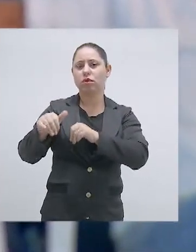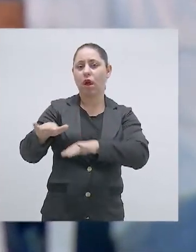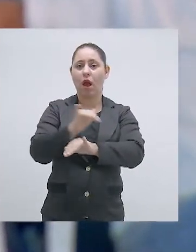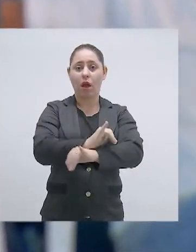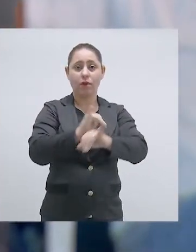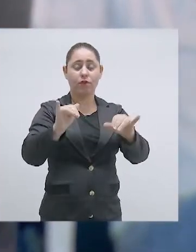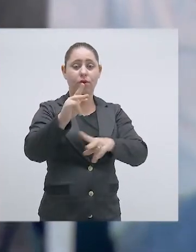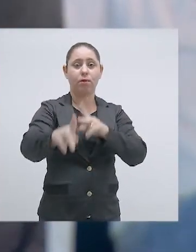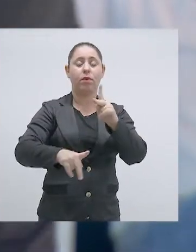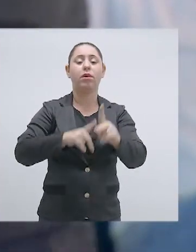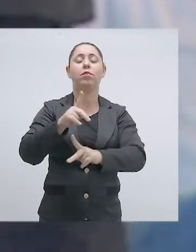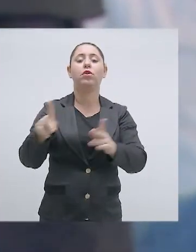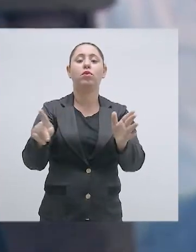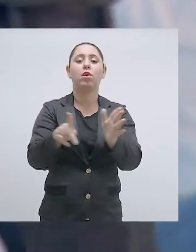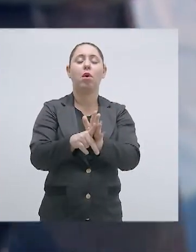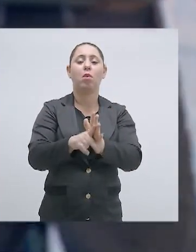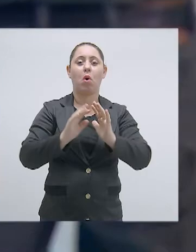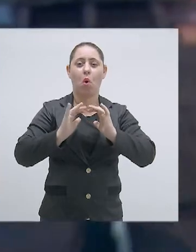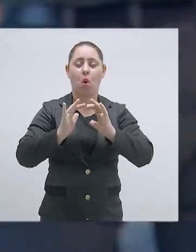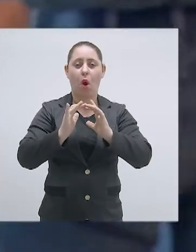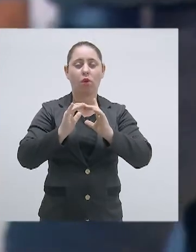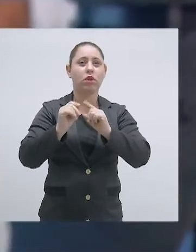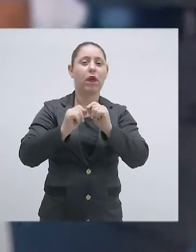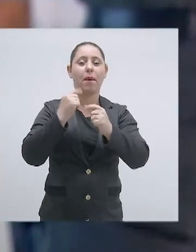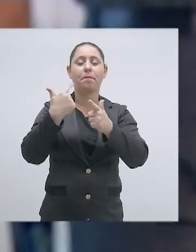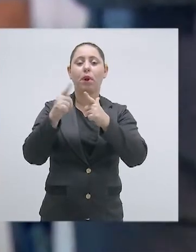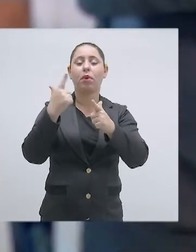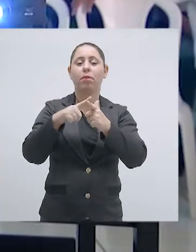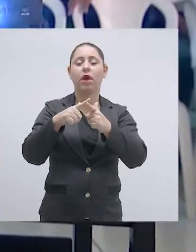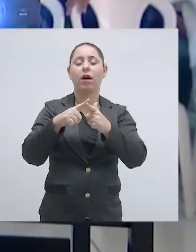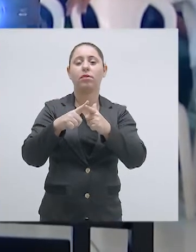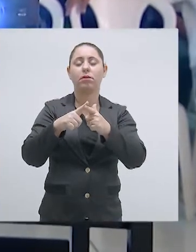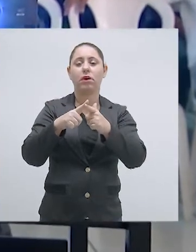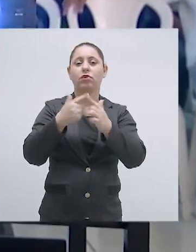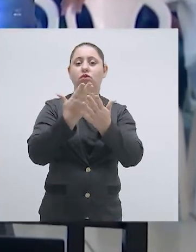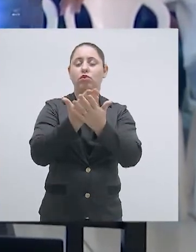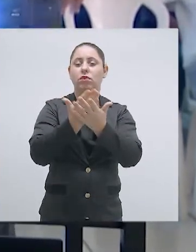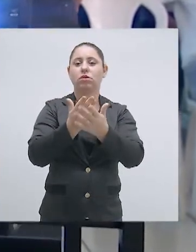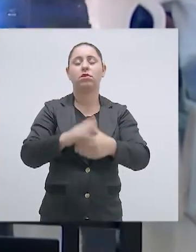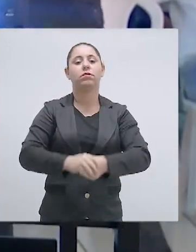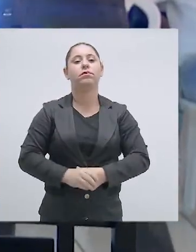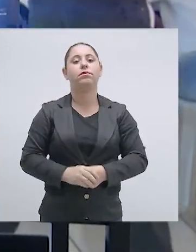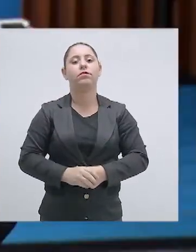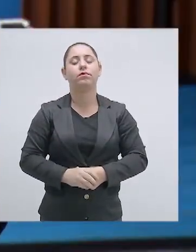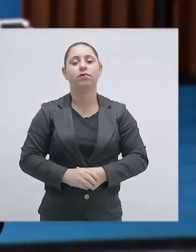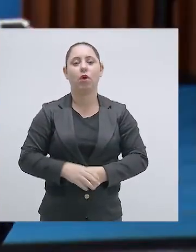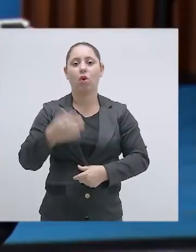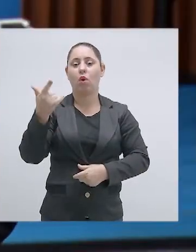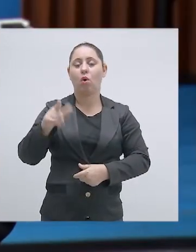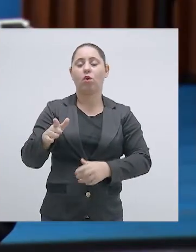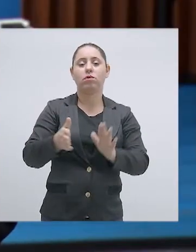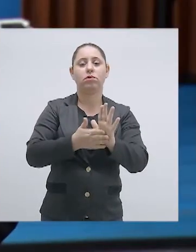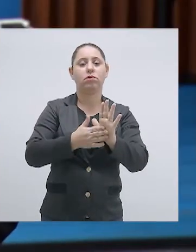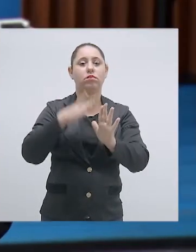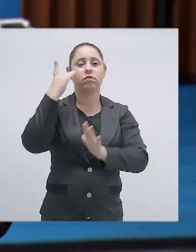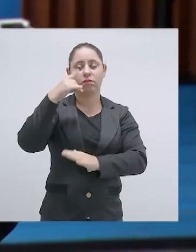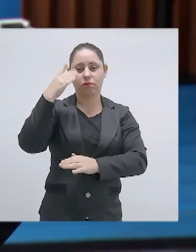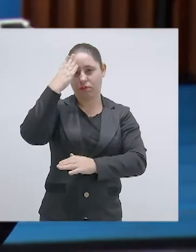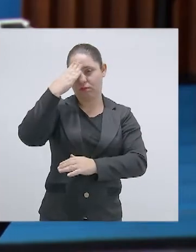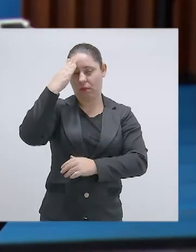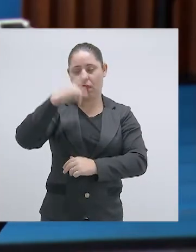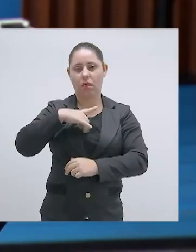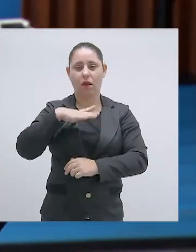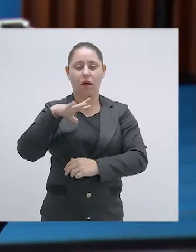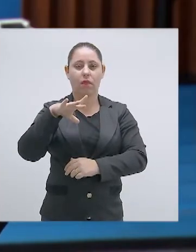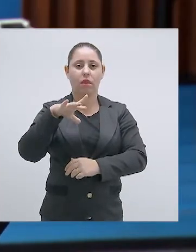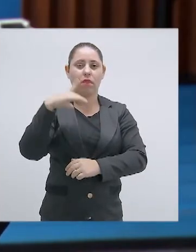em setembro para informar a população sobre o diagnóstico precoce e estratégias de tratamento. Outra proposta de Barbosinha recebeu o